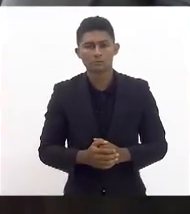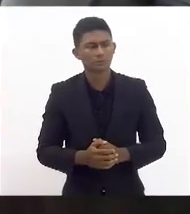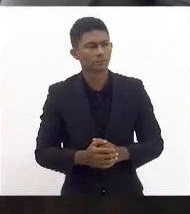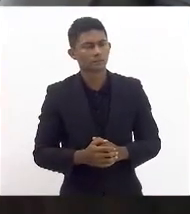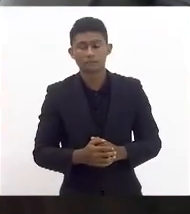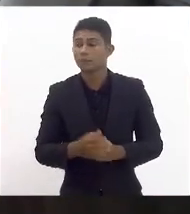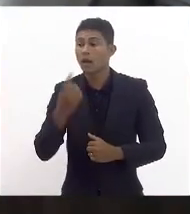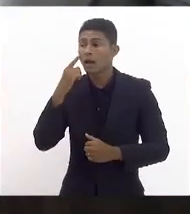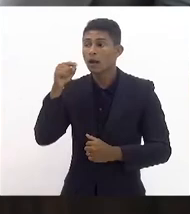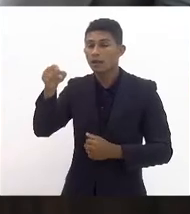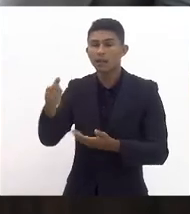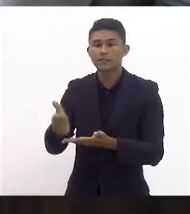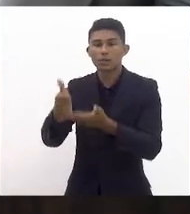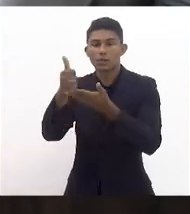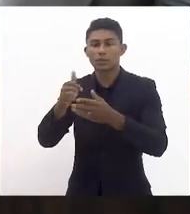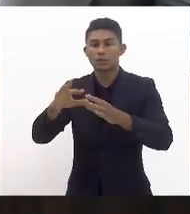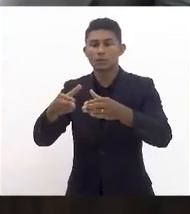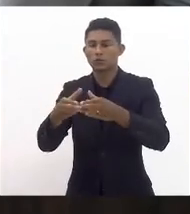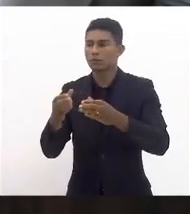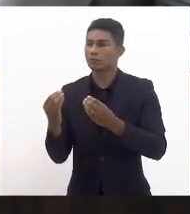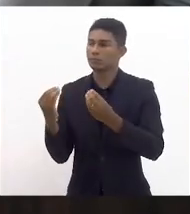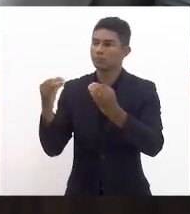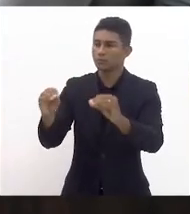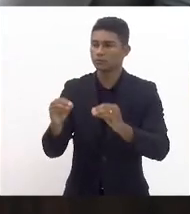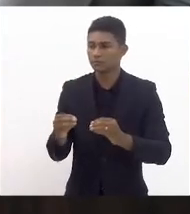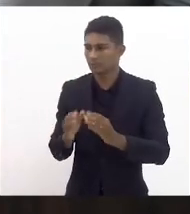favor, ali a assessoria da janela.